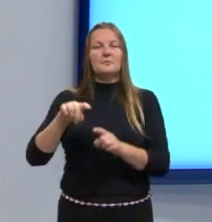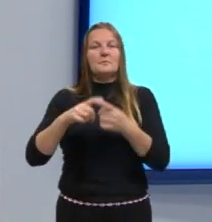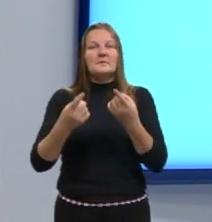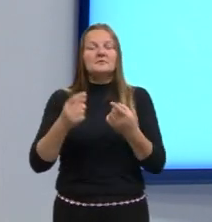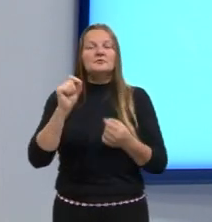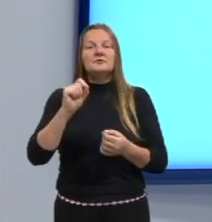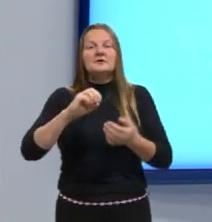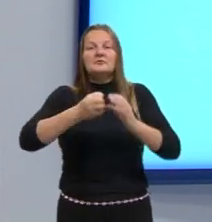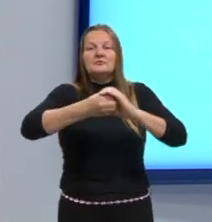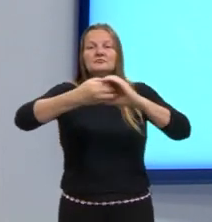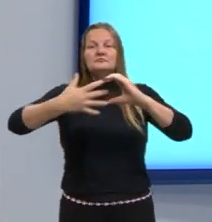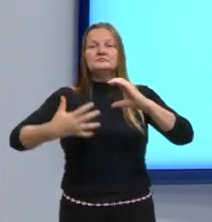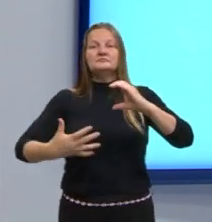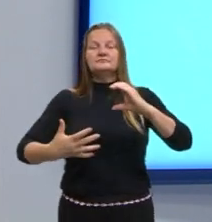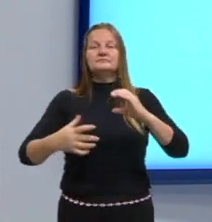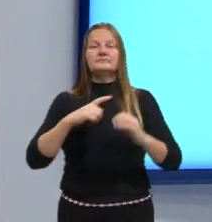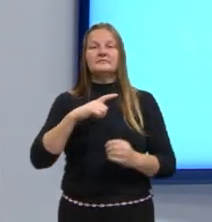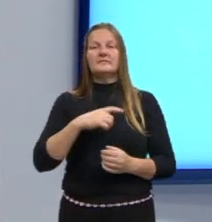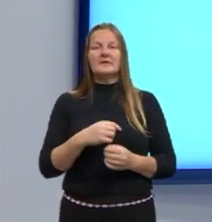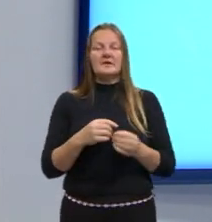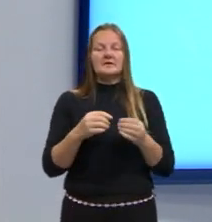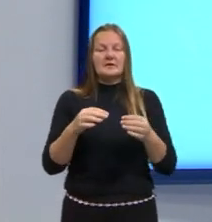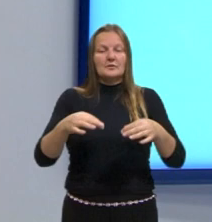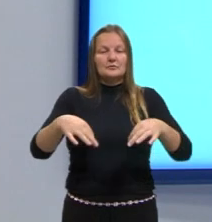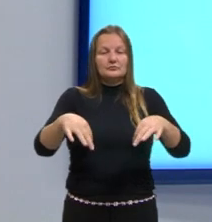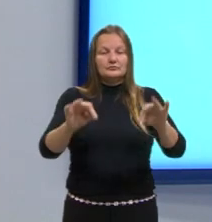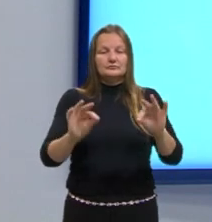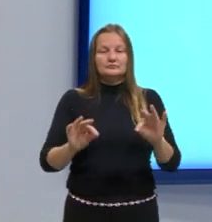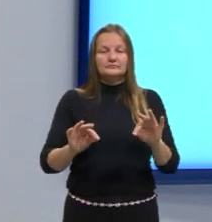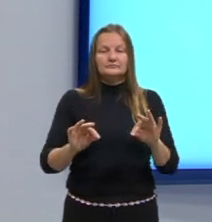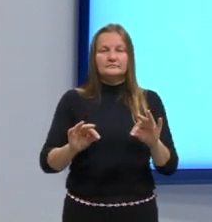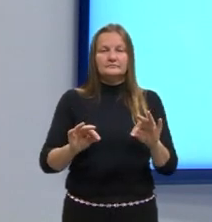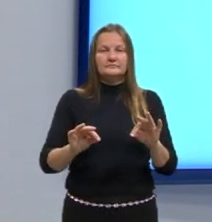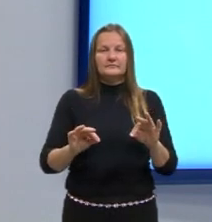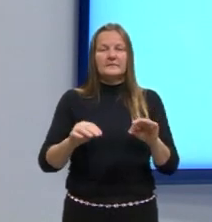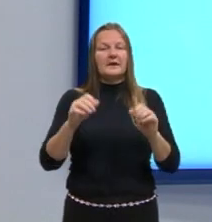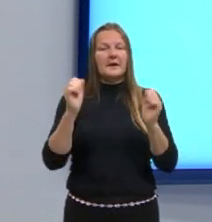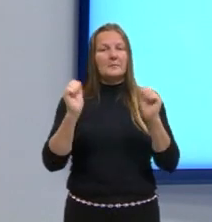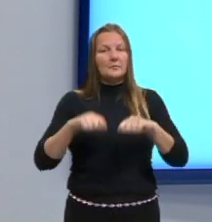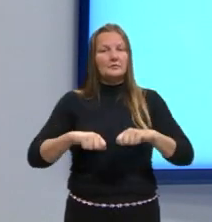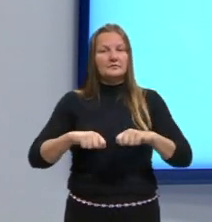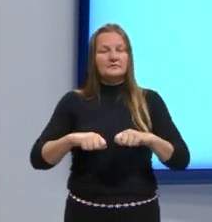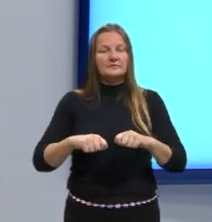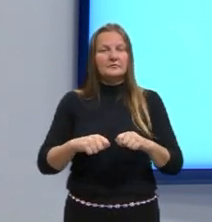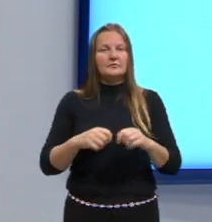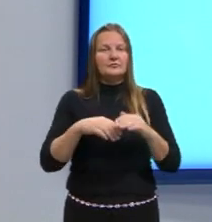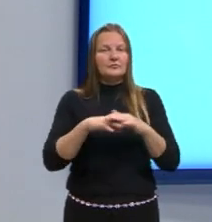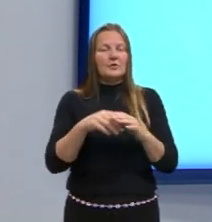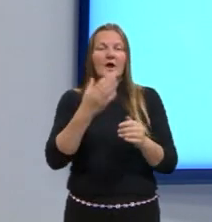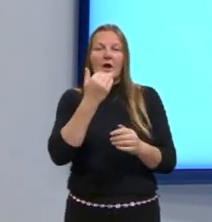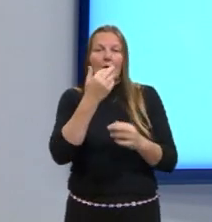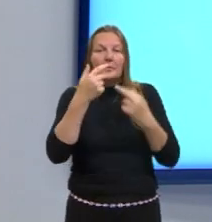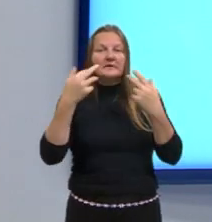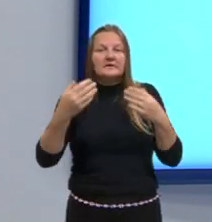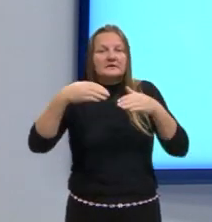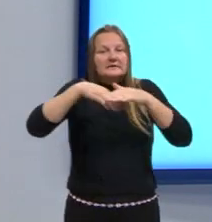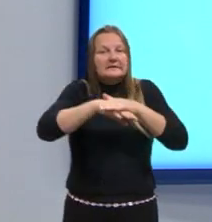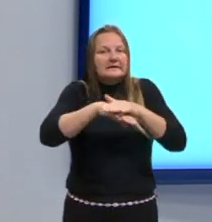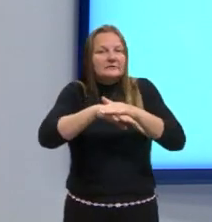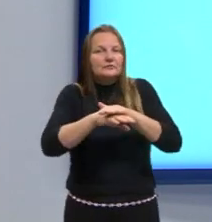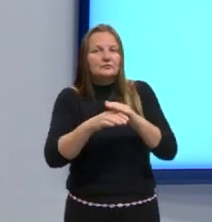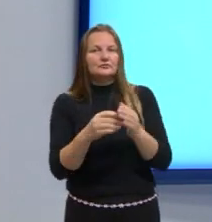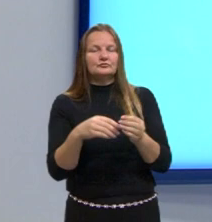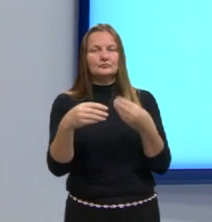que que seria essas características Ah eu tenho uma embalagem essa embalagem tem que permitir a manutenção do alimento né de um produto de